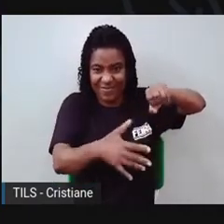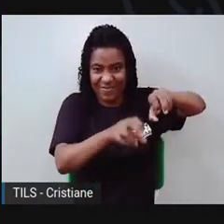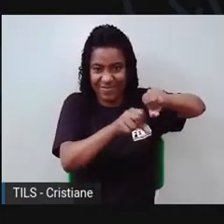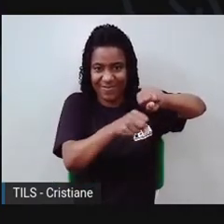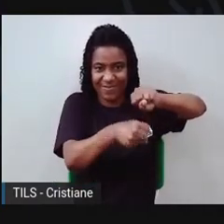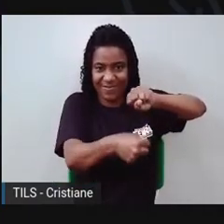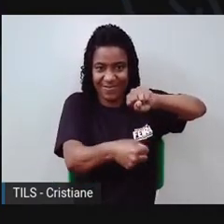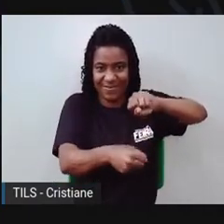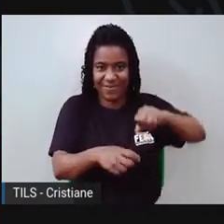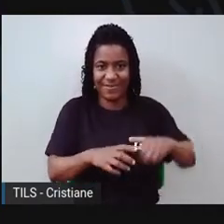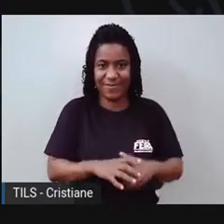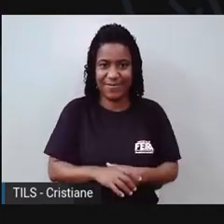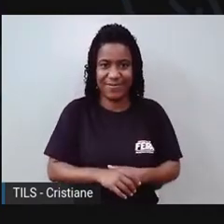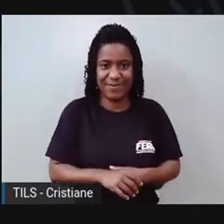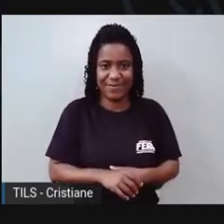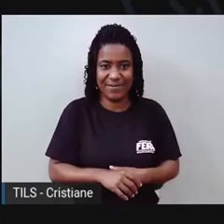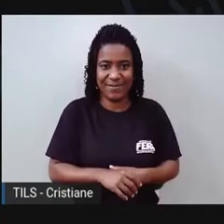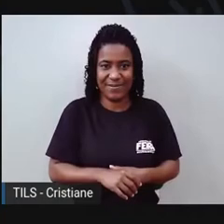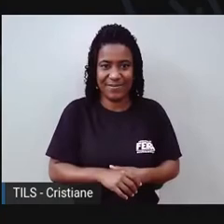Vou torcer,